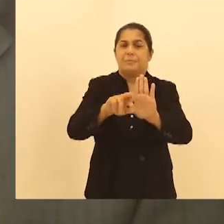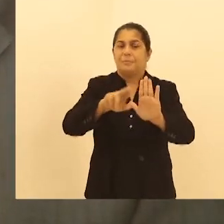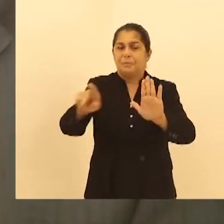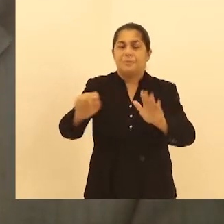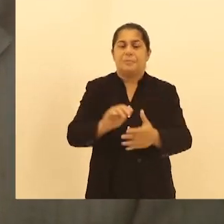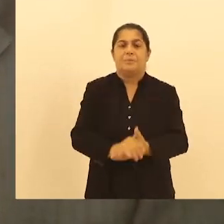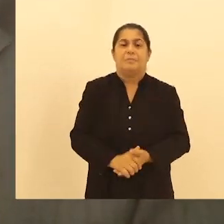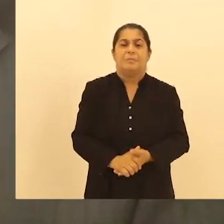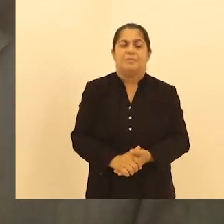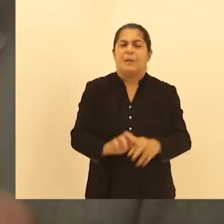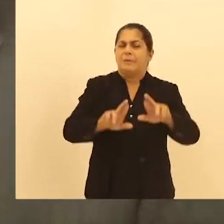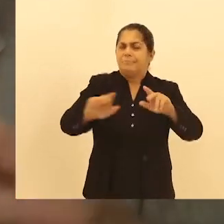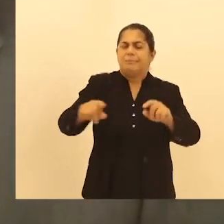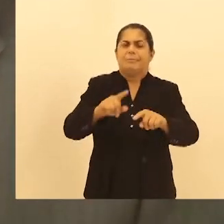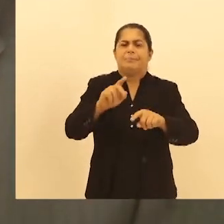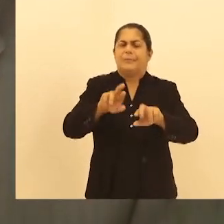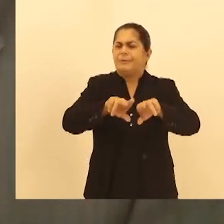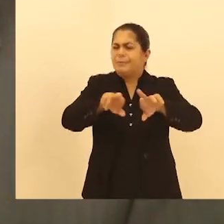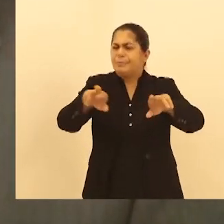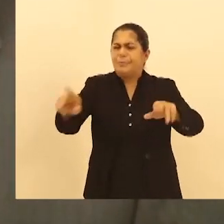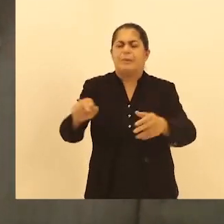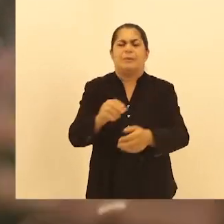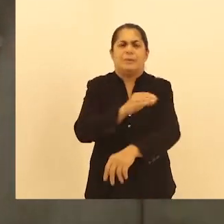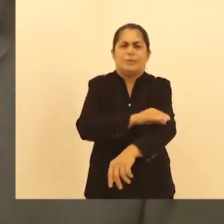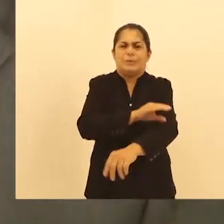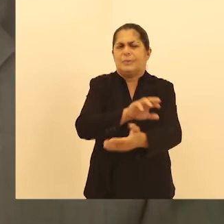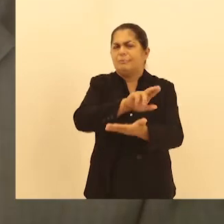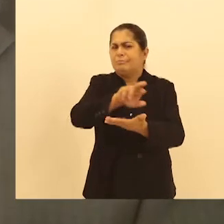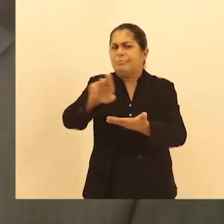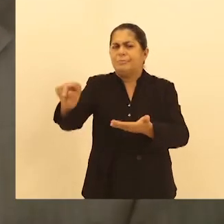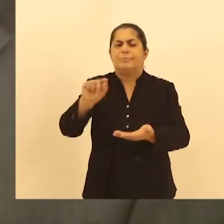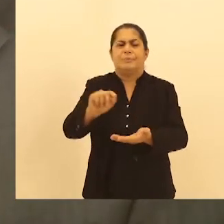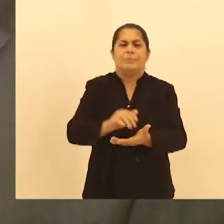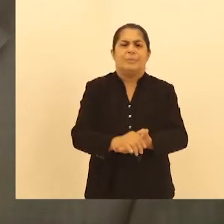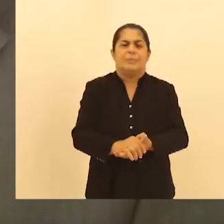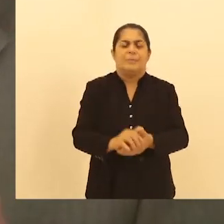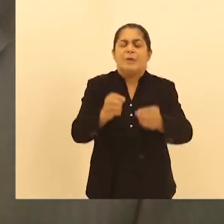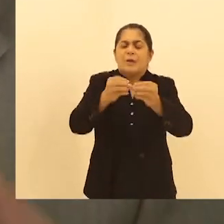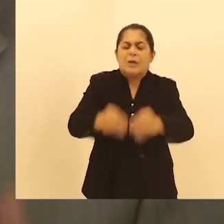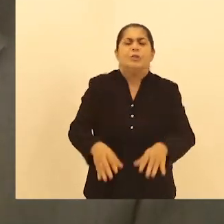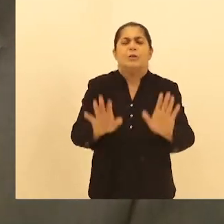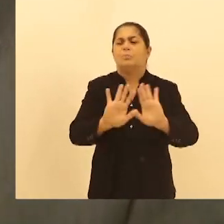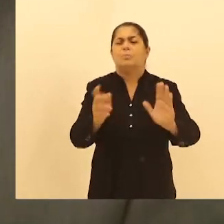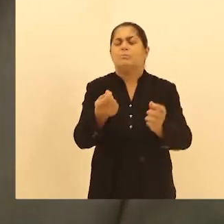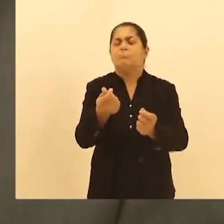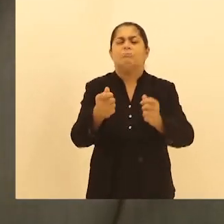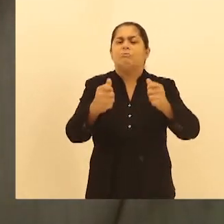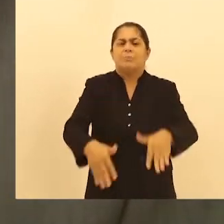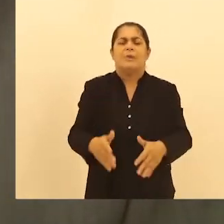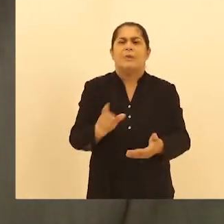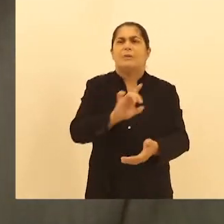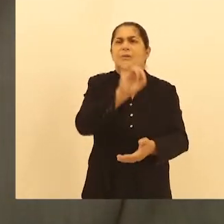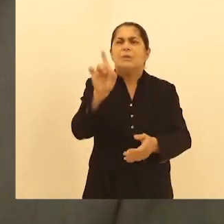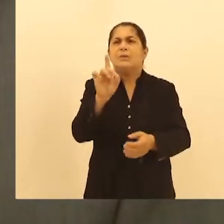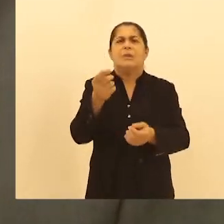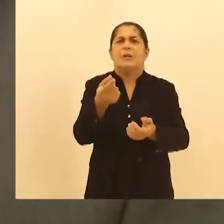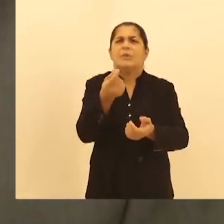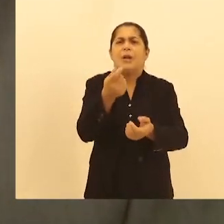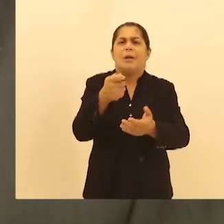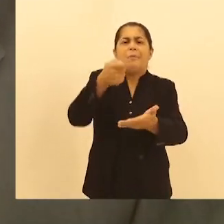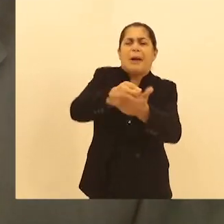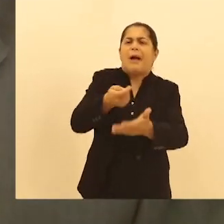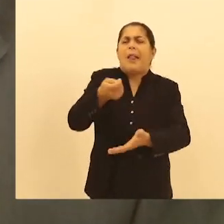que se realiza vários curso em bar lugares sem nenhum custo adicional de diárias e passagens